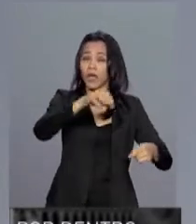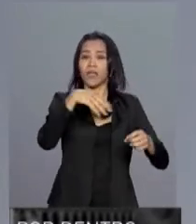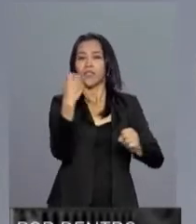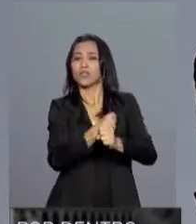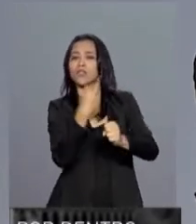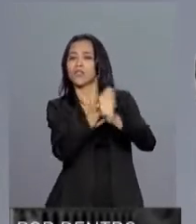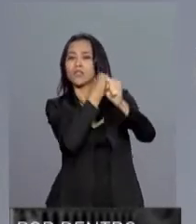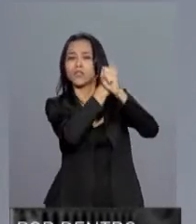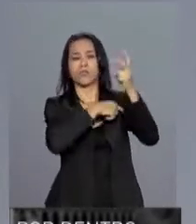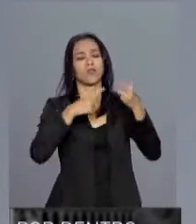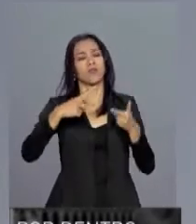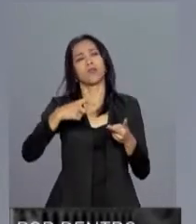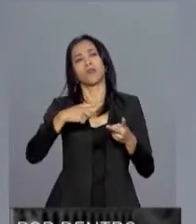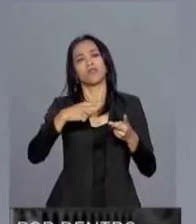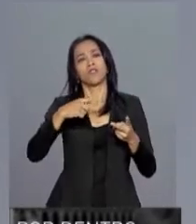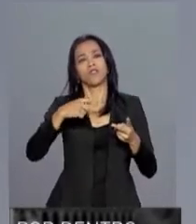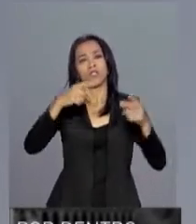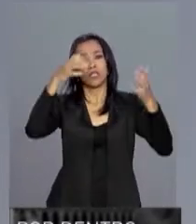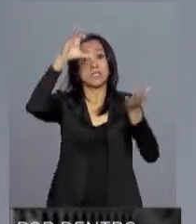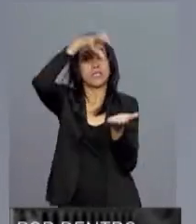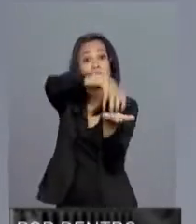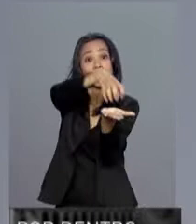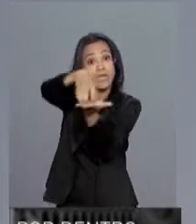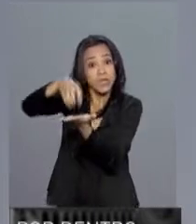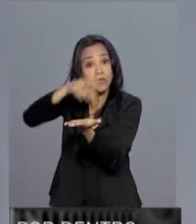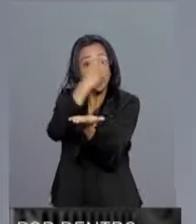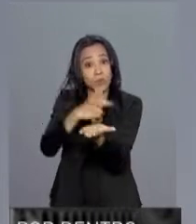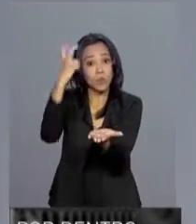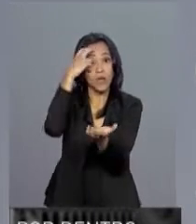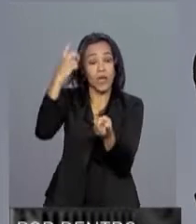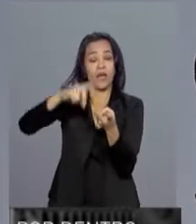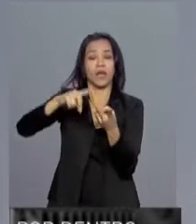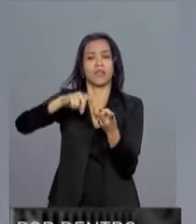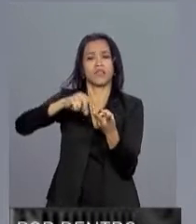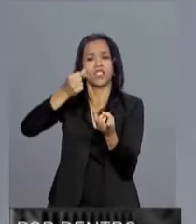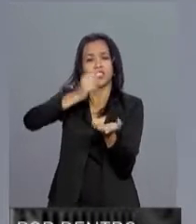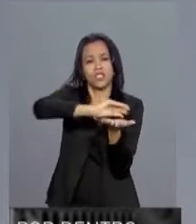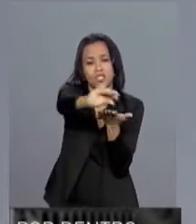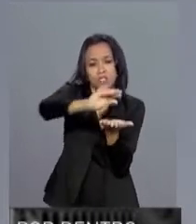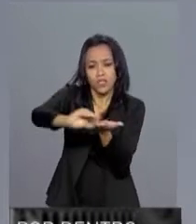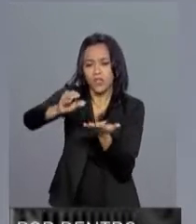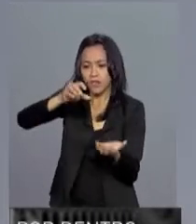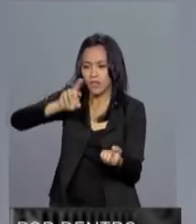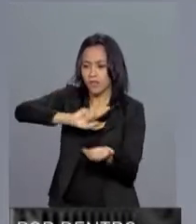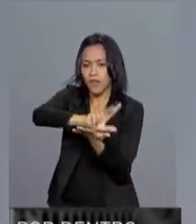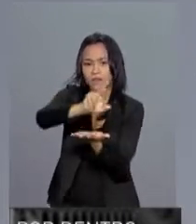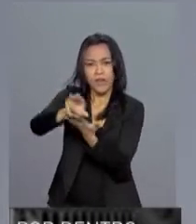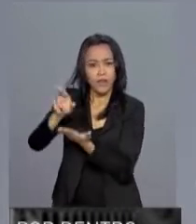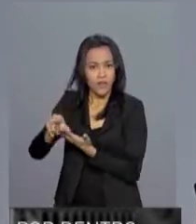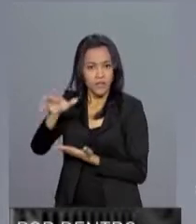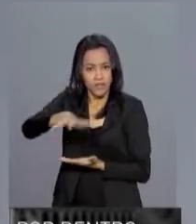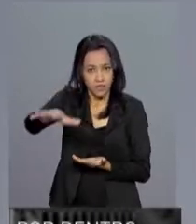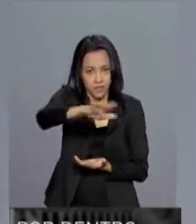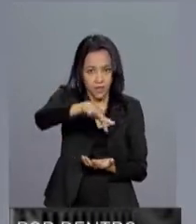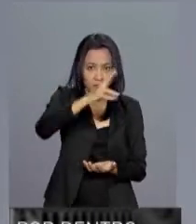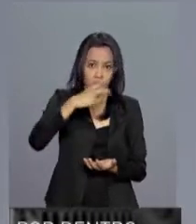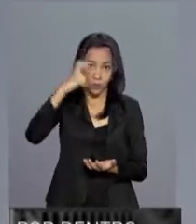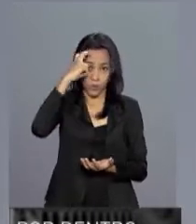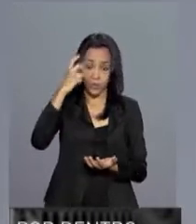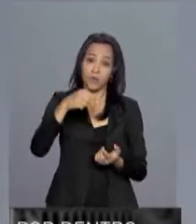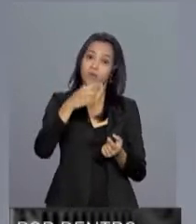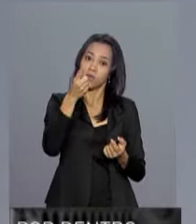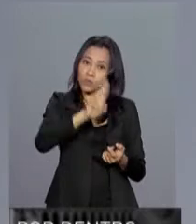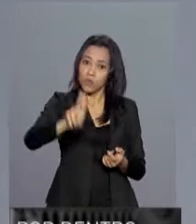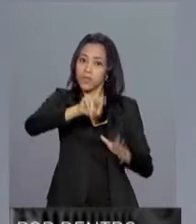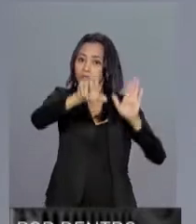centros culturais é investimento nas diversas áreas da cultura por meio da da lei roni no caso do audiovisual no